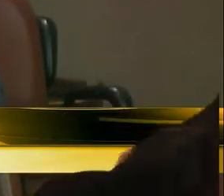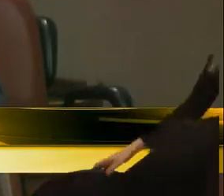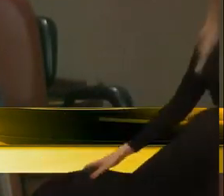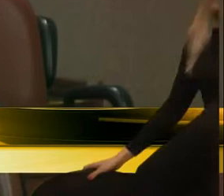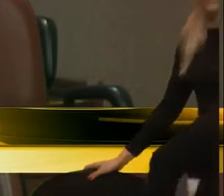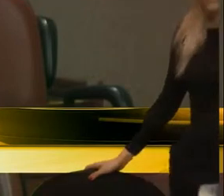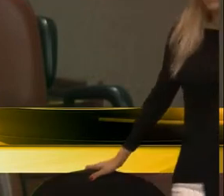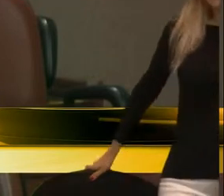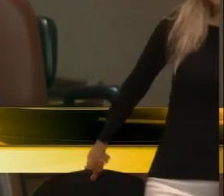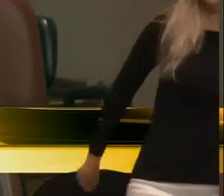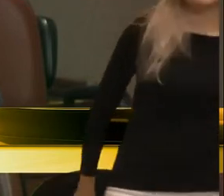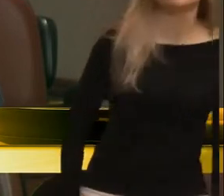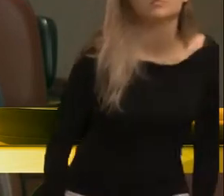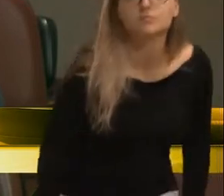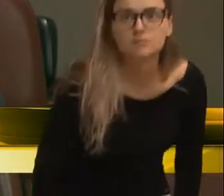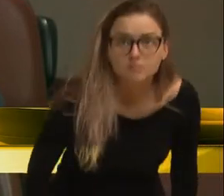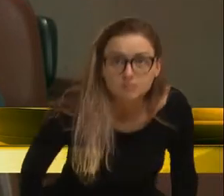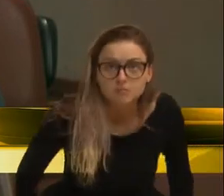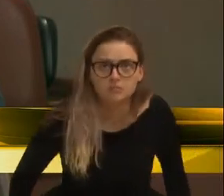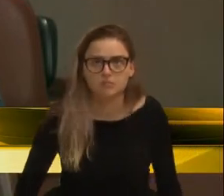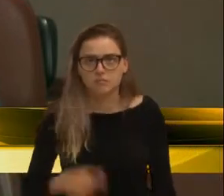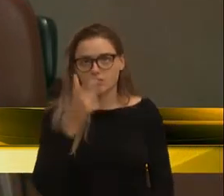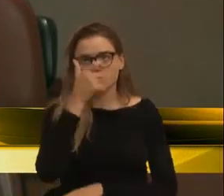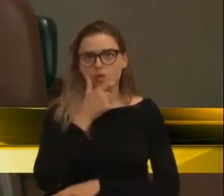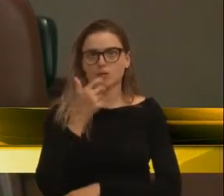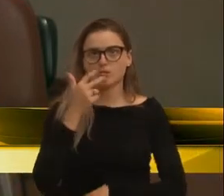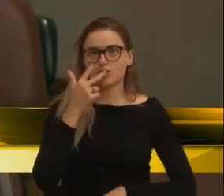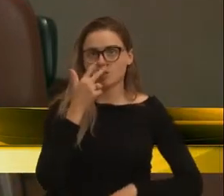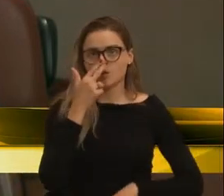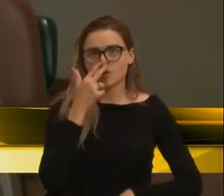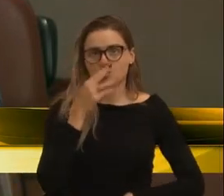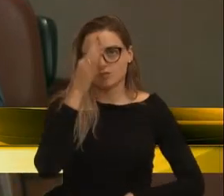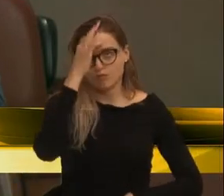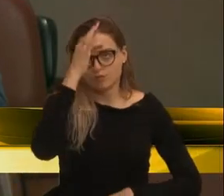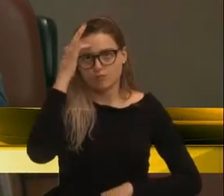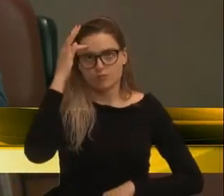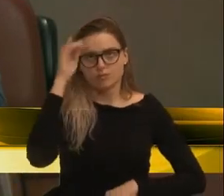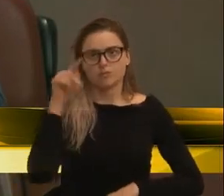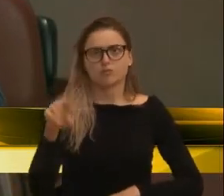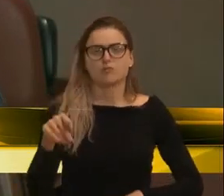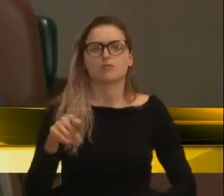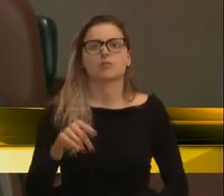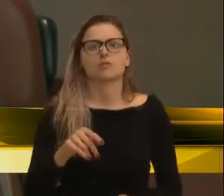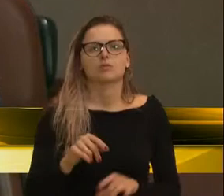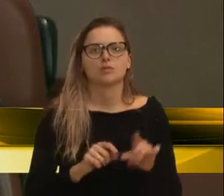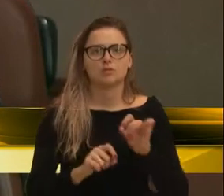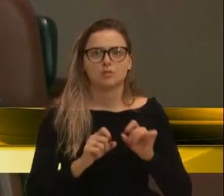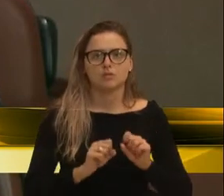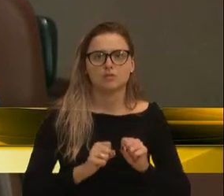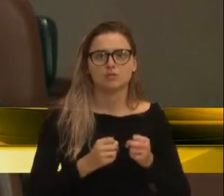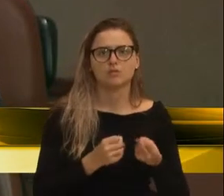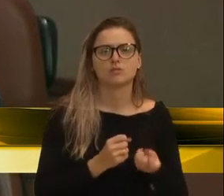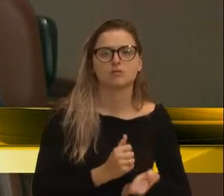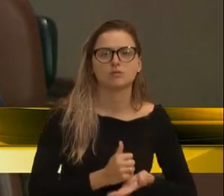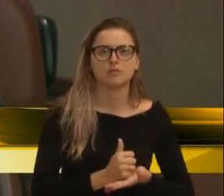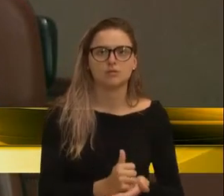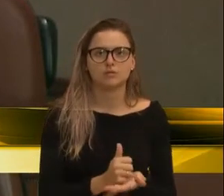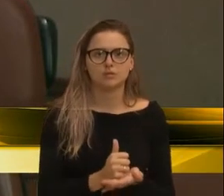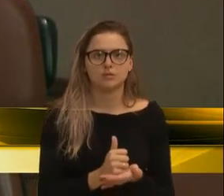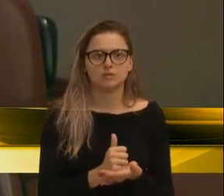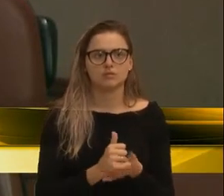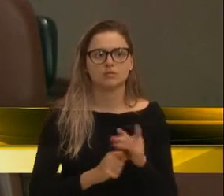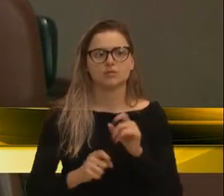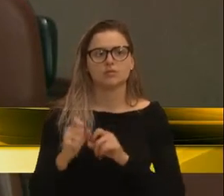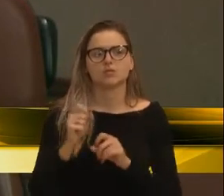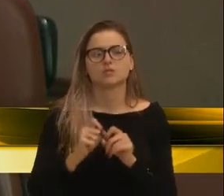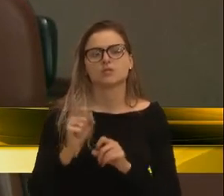Eu acho que Vossa Senhoria vai se dedicar, como o vereador Gustavo Toigo está se dedicando à questão do desenvolvimento econômico, da questão do turismo, mas não